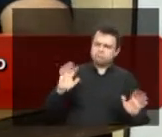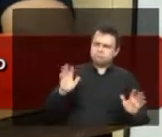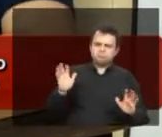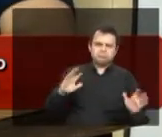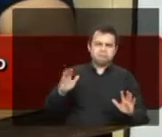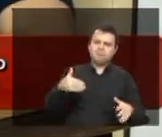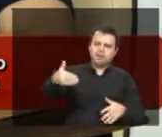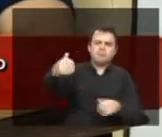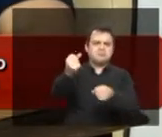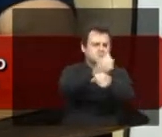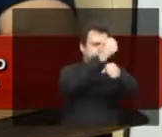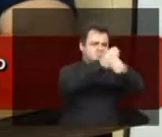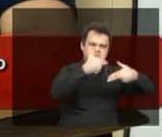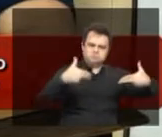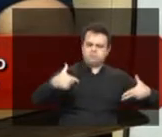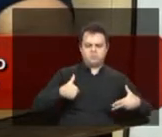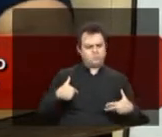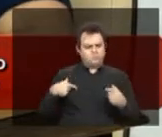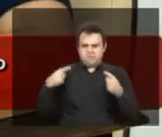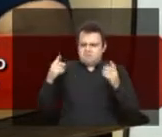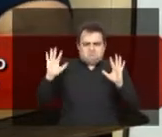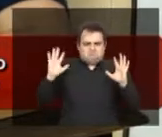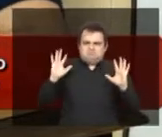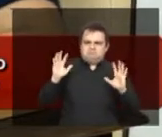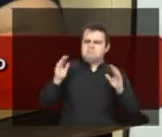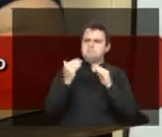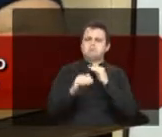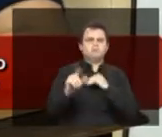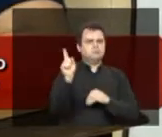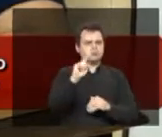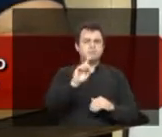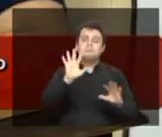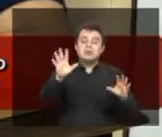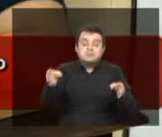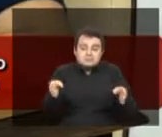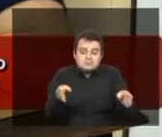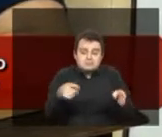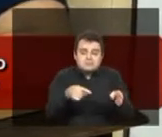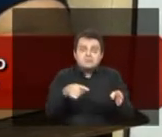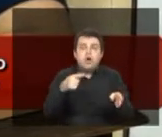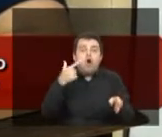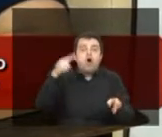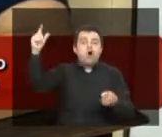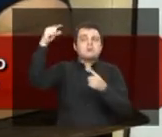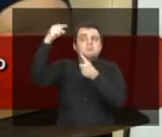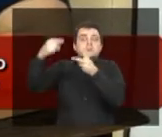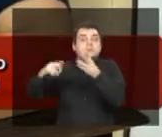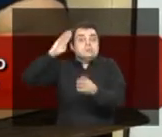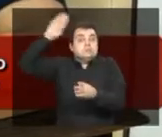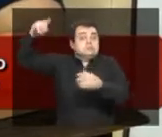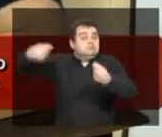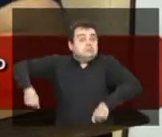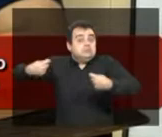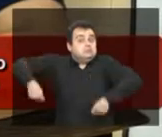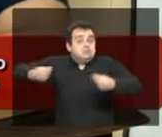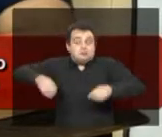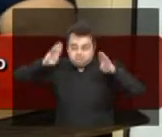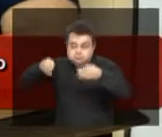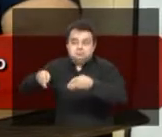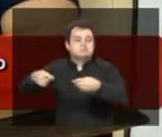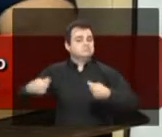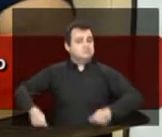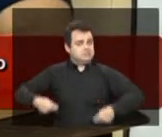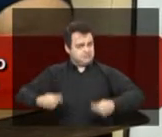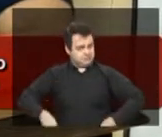serão realizados, mas tem momento na vida que não é importante. Tem outras prioridades. Tem outras né? prioridades, como, por exemplo,